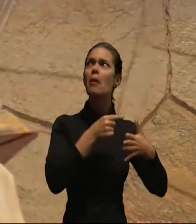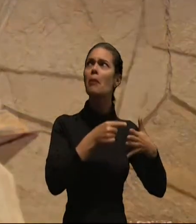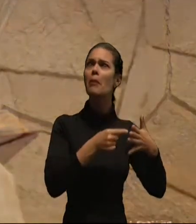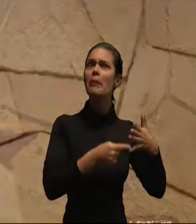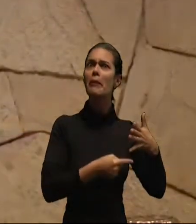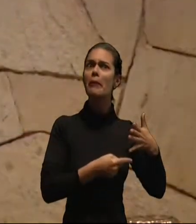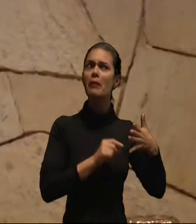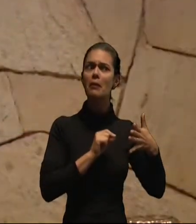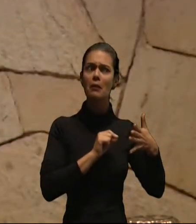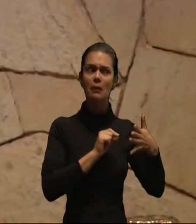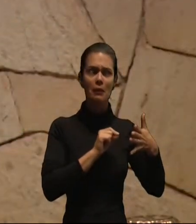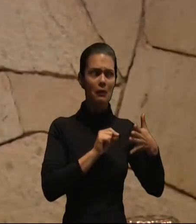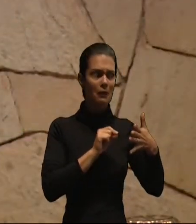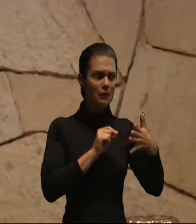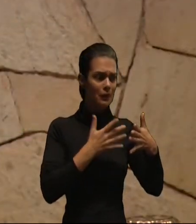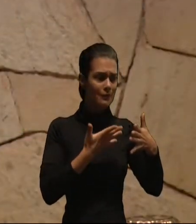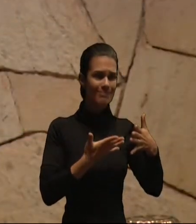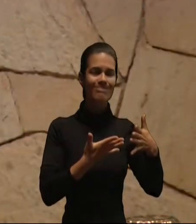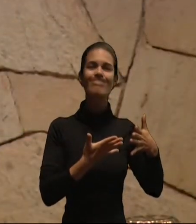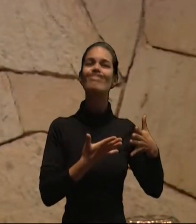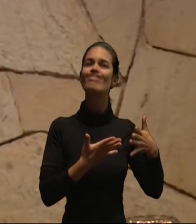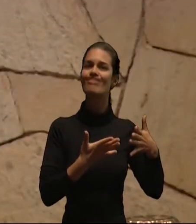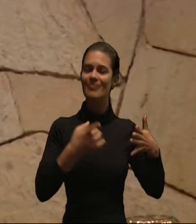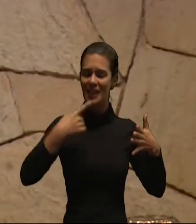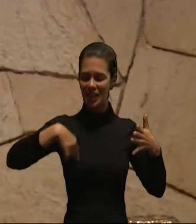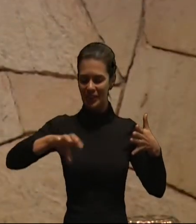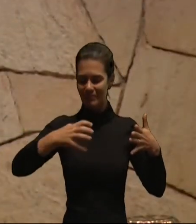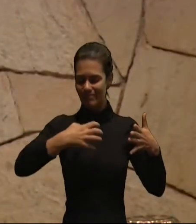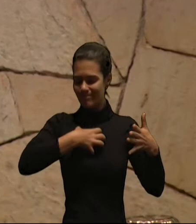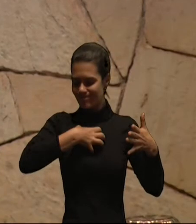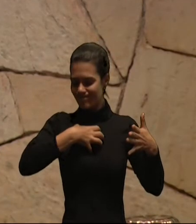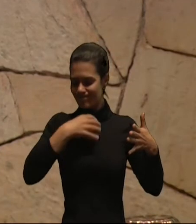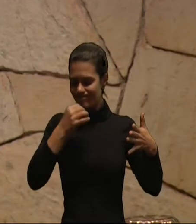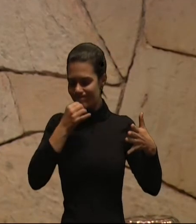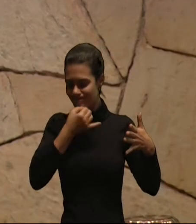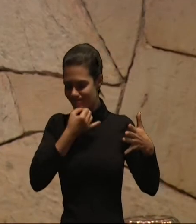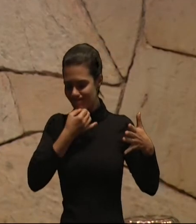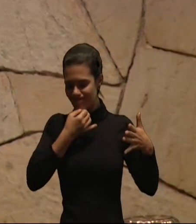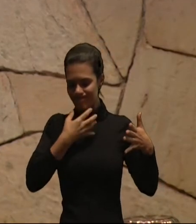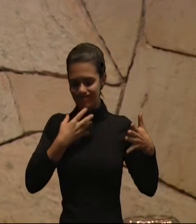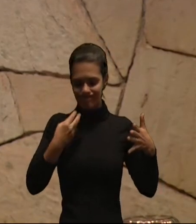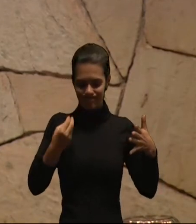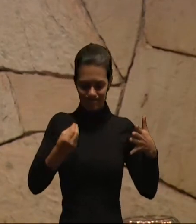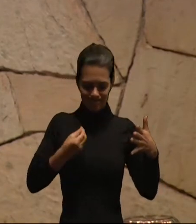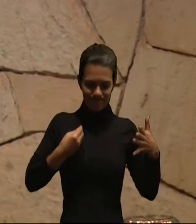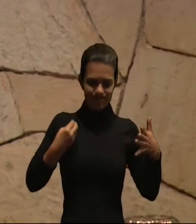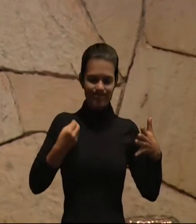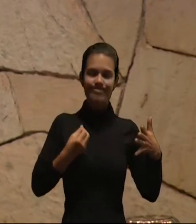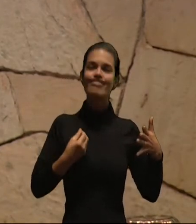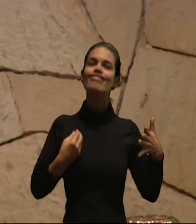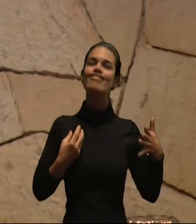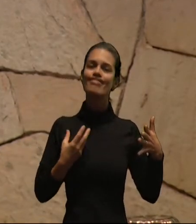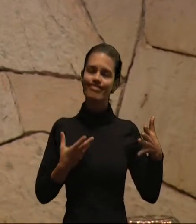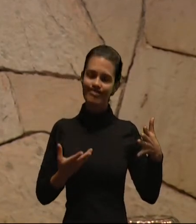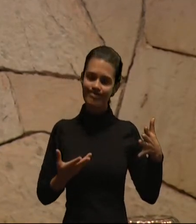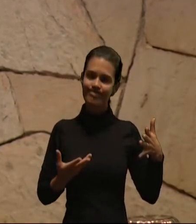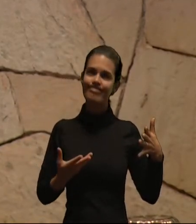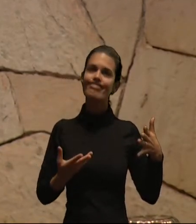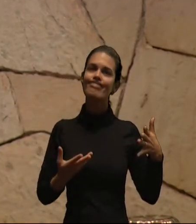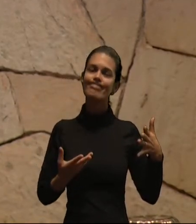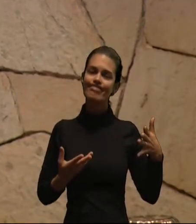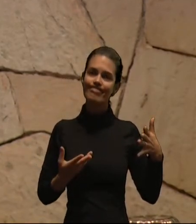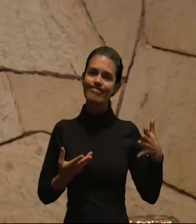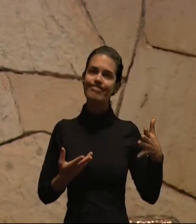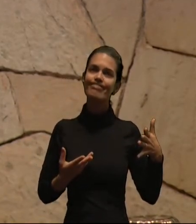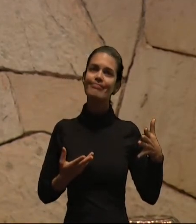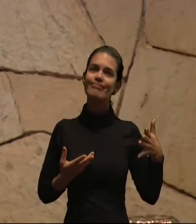surge. As crises, elas surgem nas mais variadas formas. E os